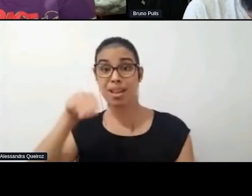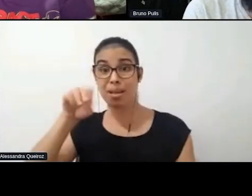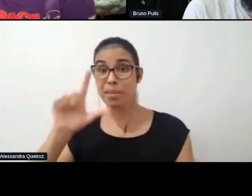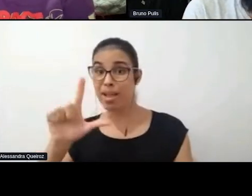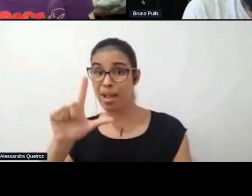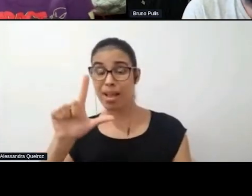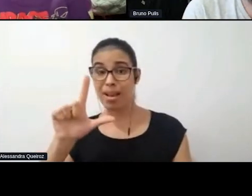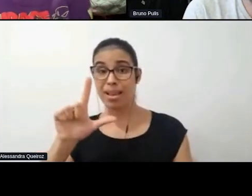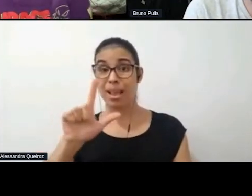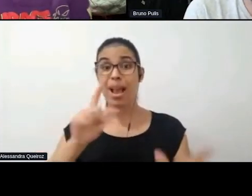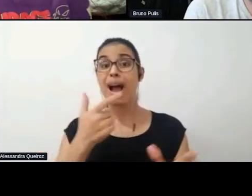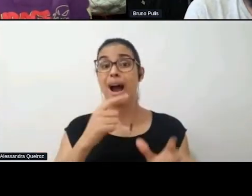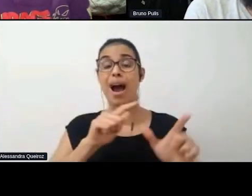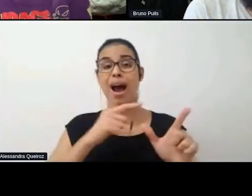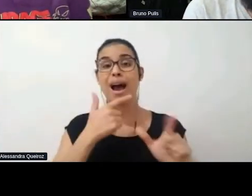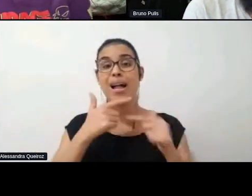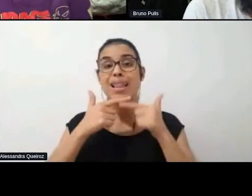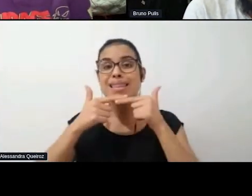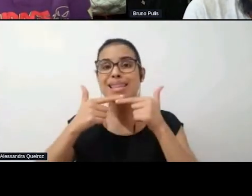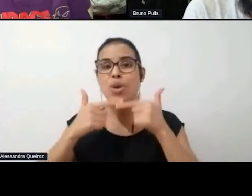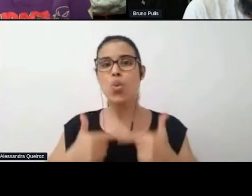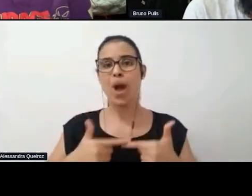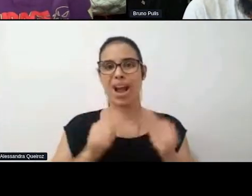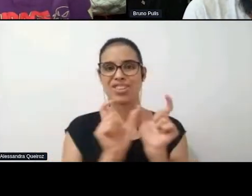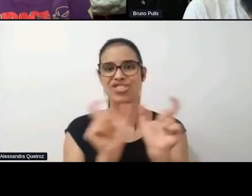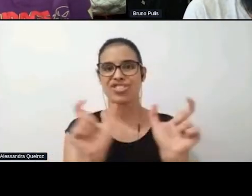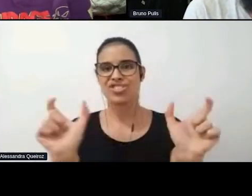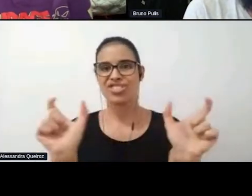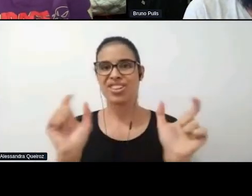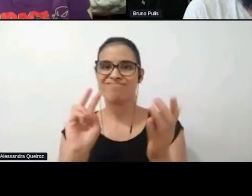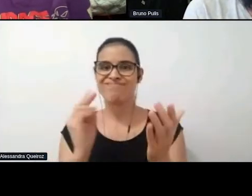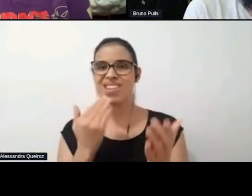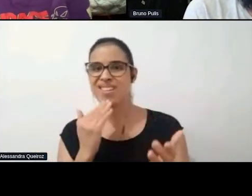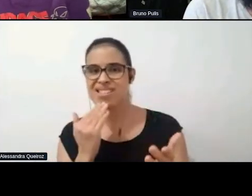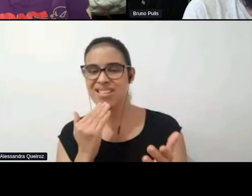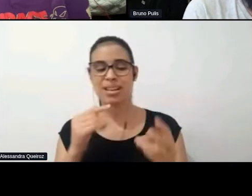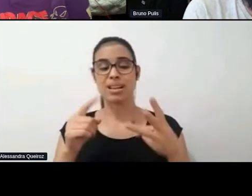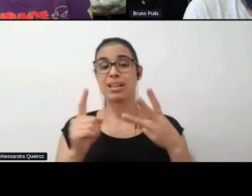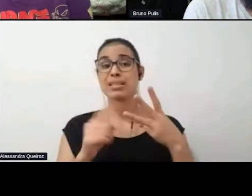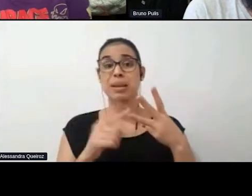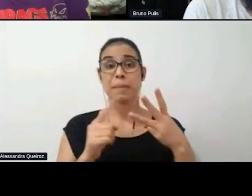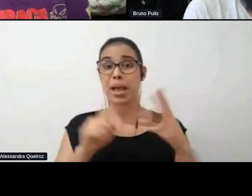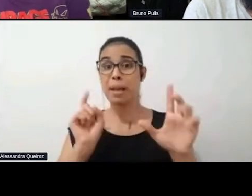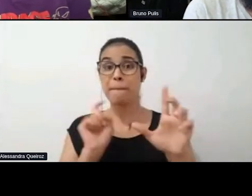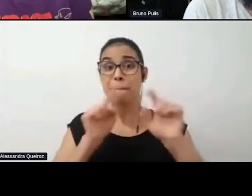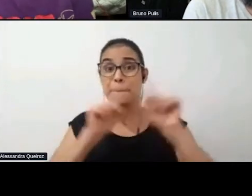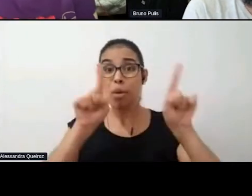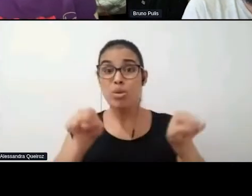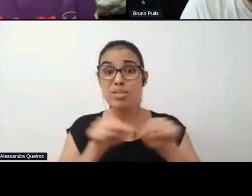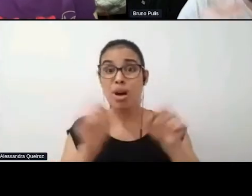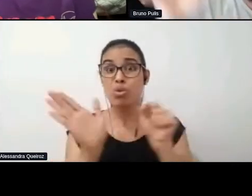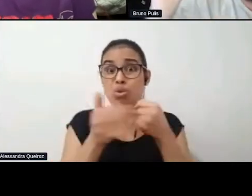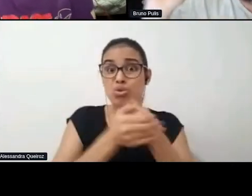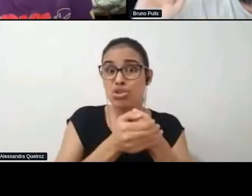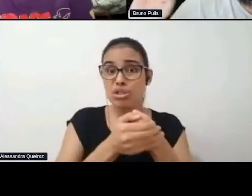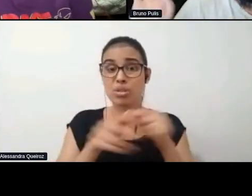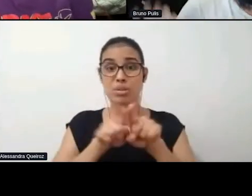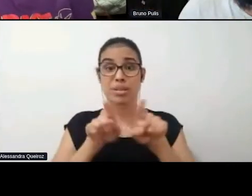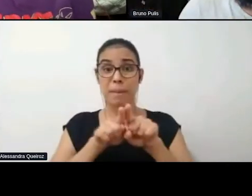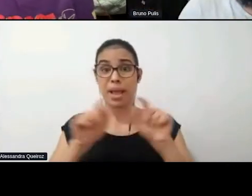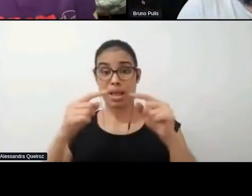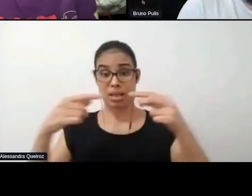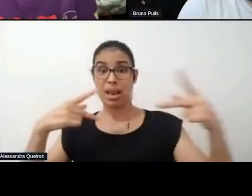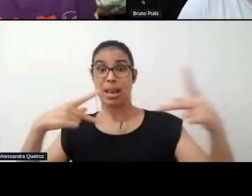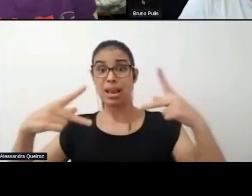incorretamente, botão sem rótulo, link sem nenhuma informação dentro do link, a pessoa só cria um link lá e